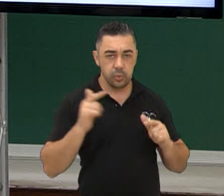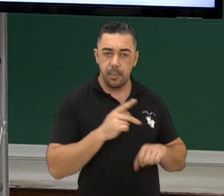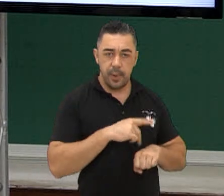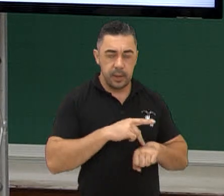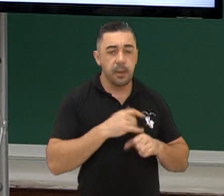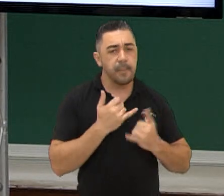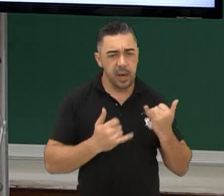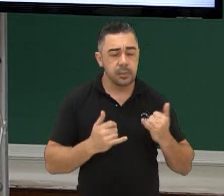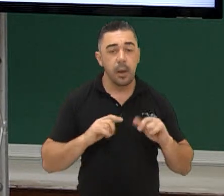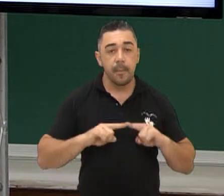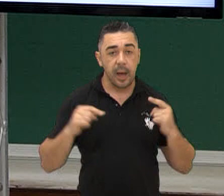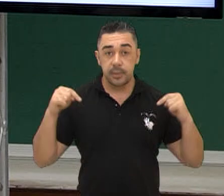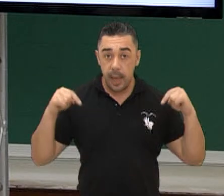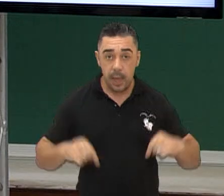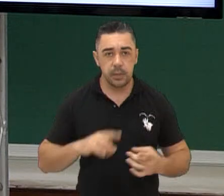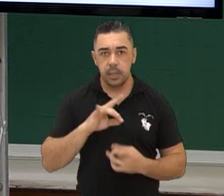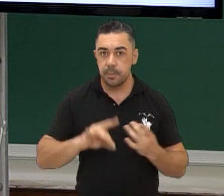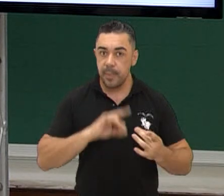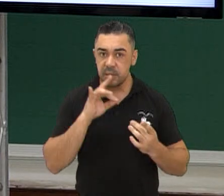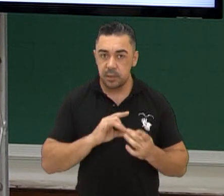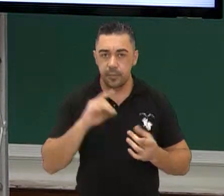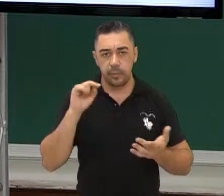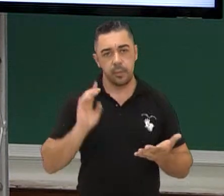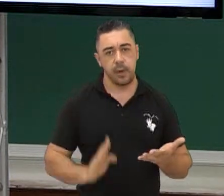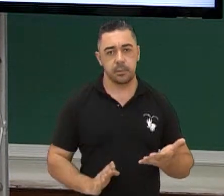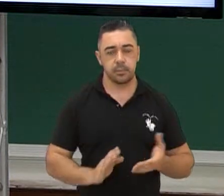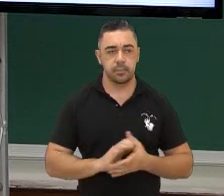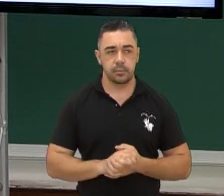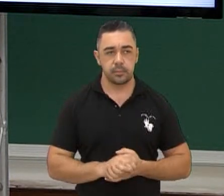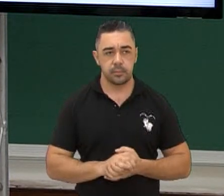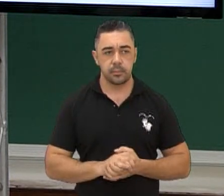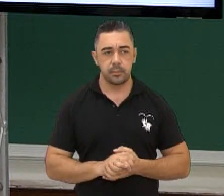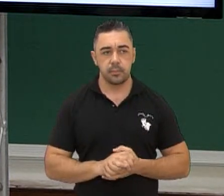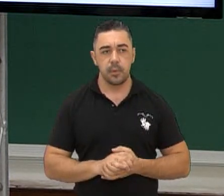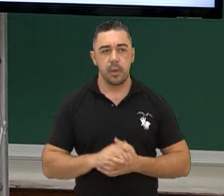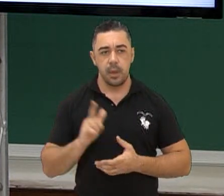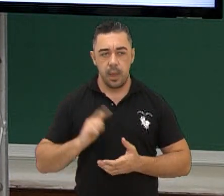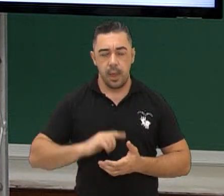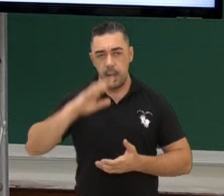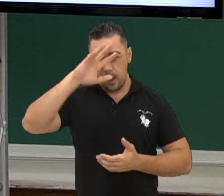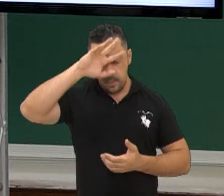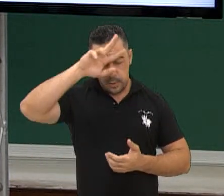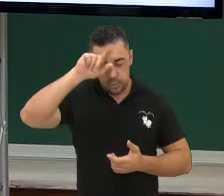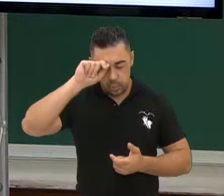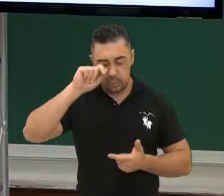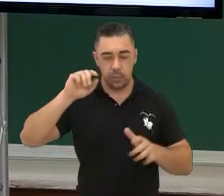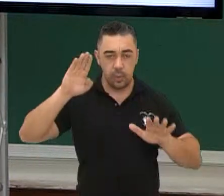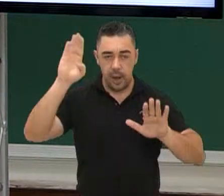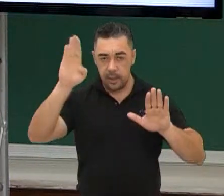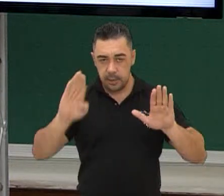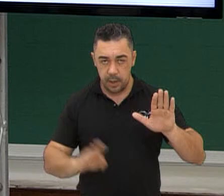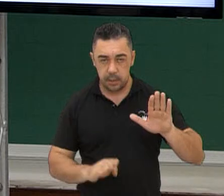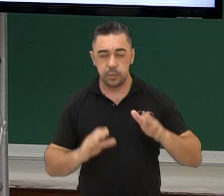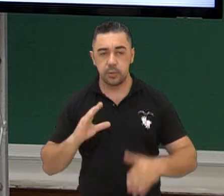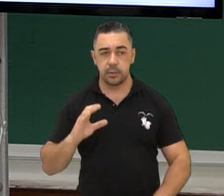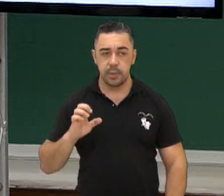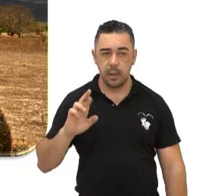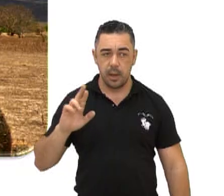parecidos em outros locais do planeta, esse aqui não, só tem aqui. E limite com biomas amazônico, atlântico e cerrado.